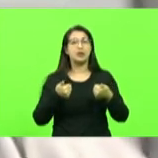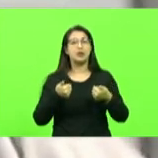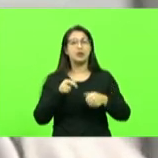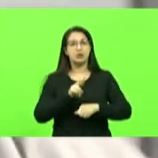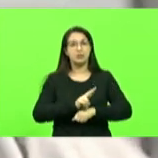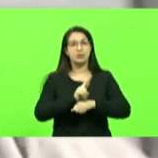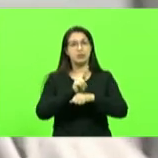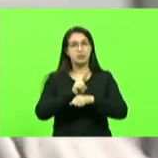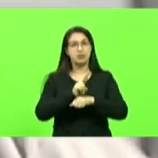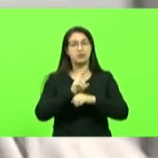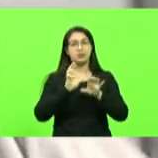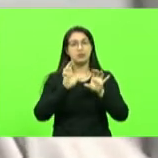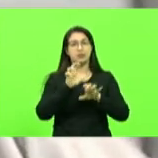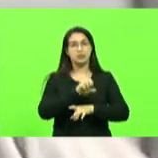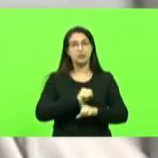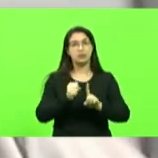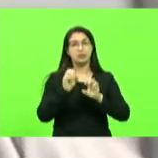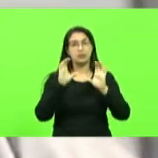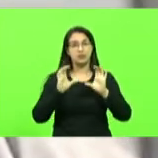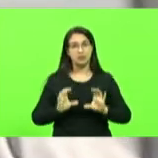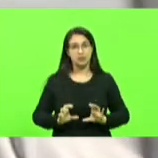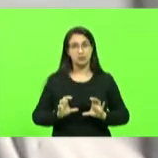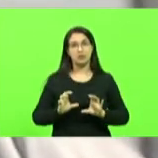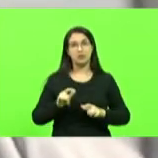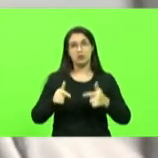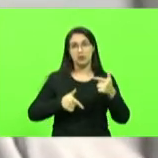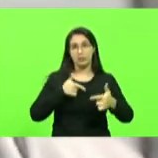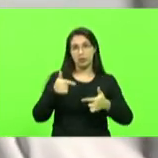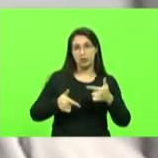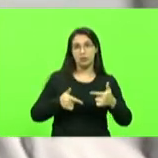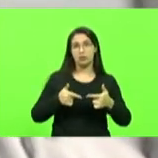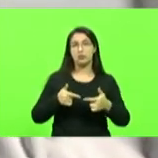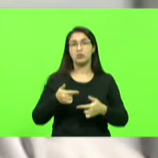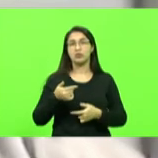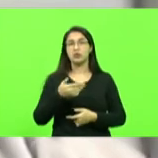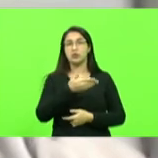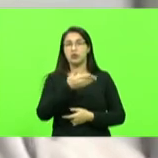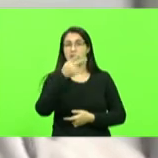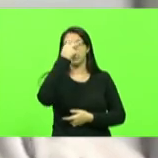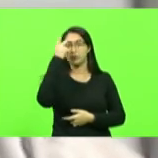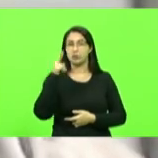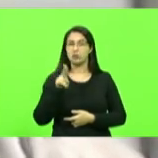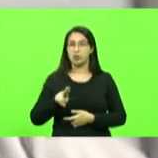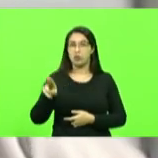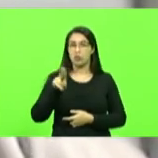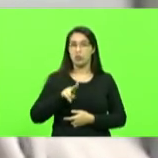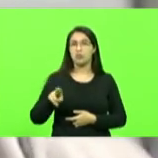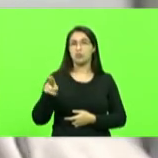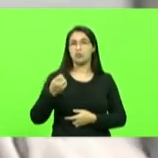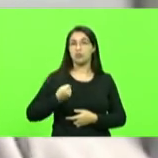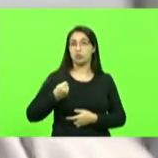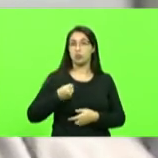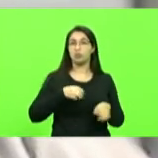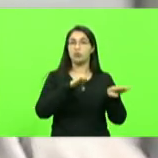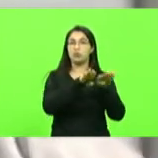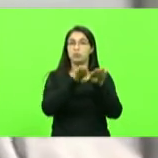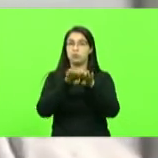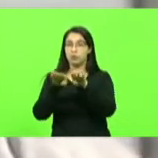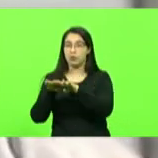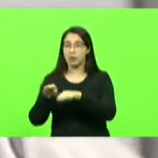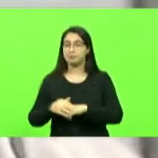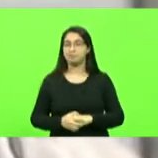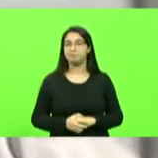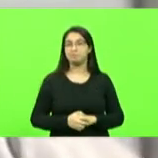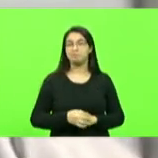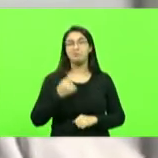sociedade civil entre trabalhadores, usuários e entidades, em números iguais, né? Conferir a educação permanente